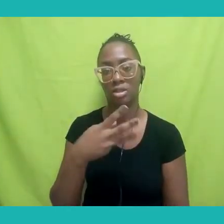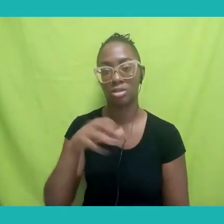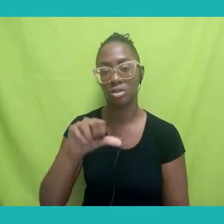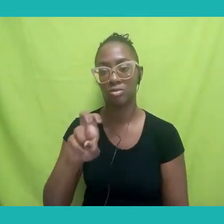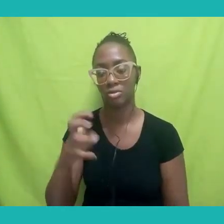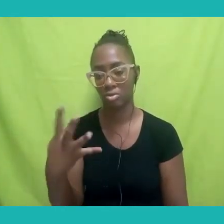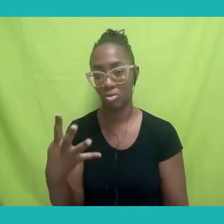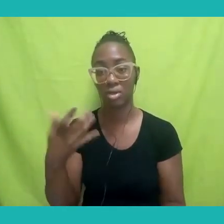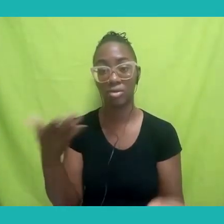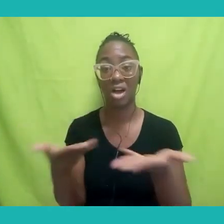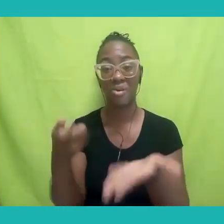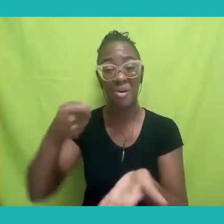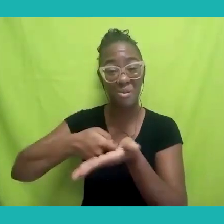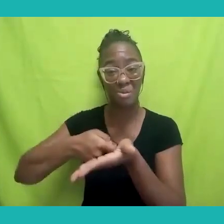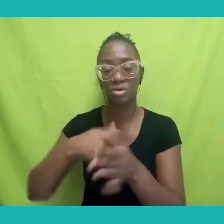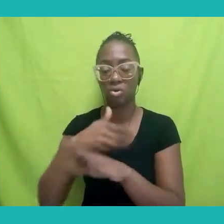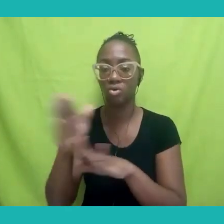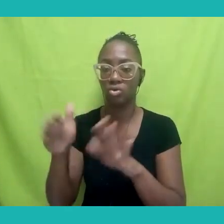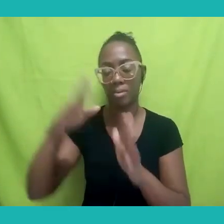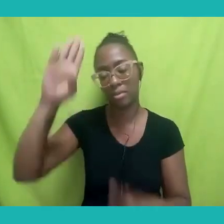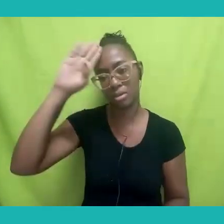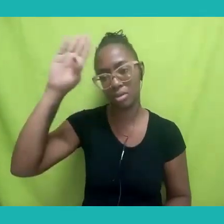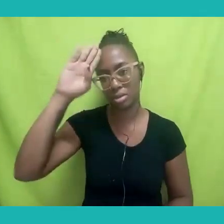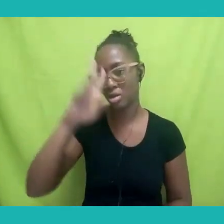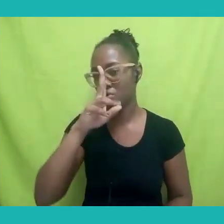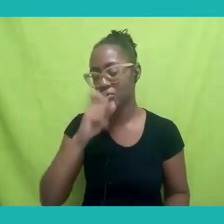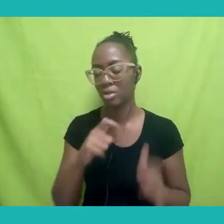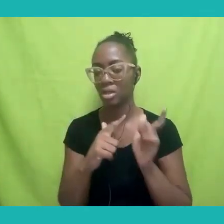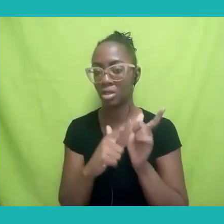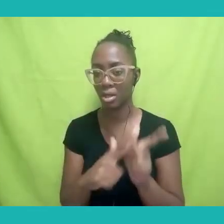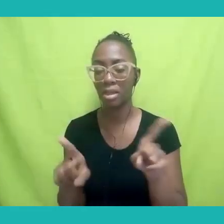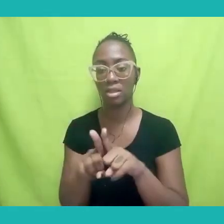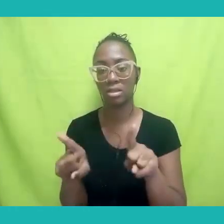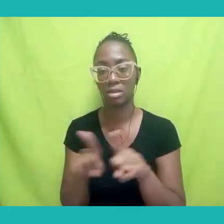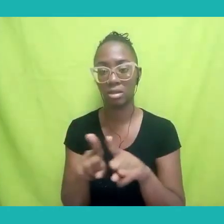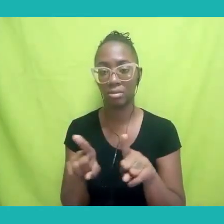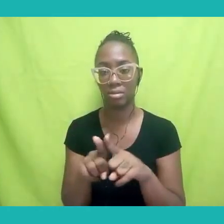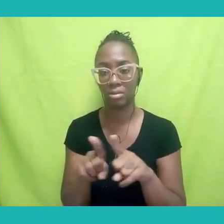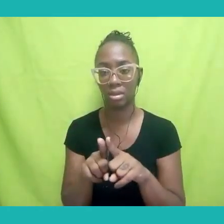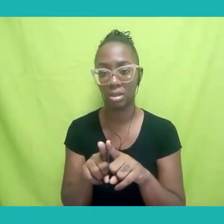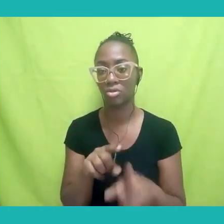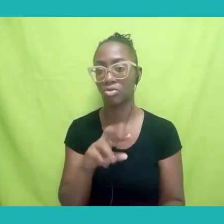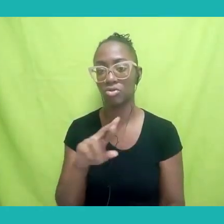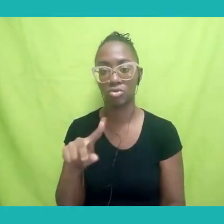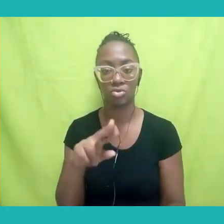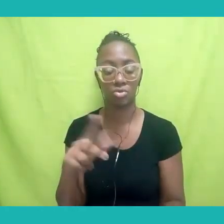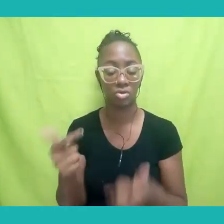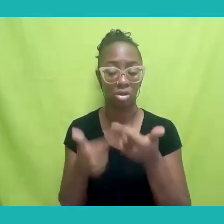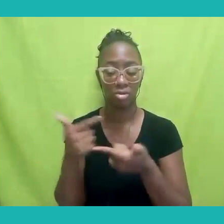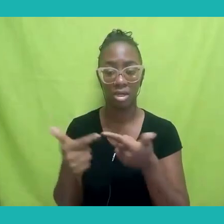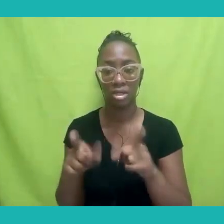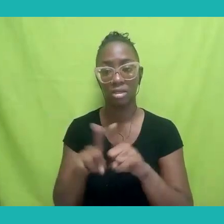contribuintes obrigatórios todos os militares das Forças Armadas, inclusive os inativos e os